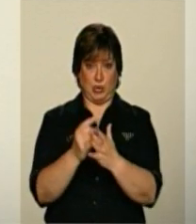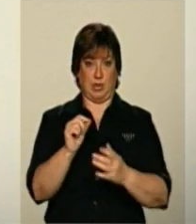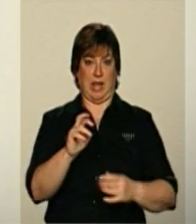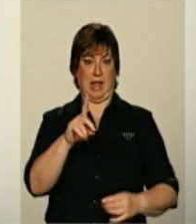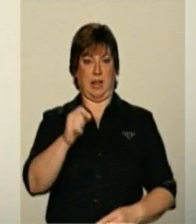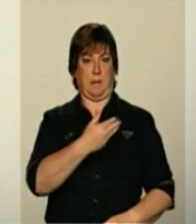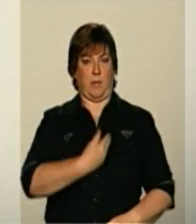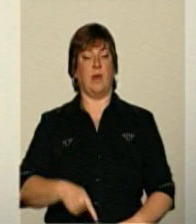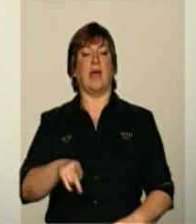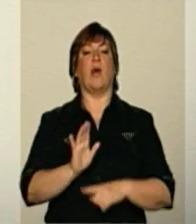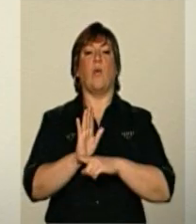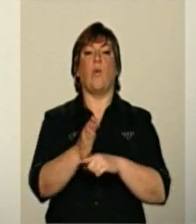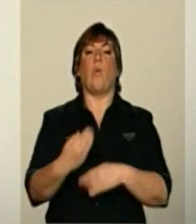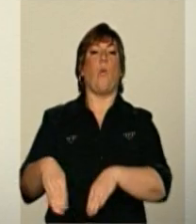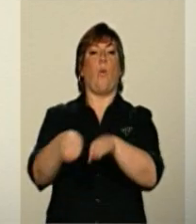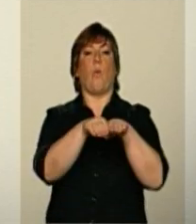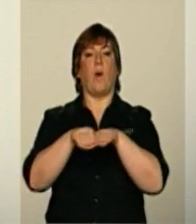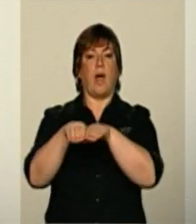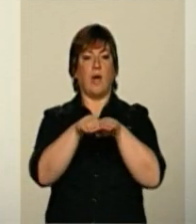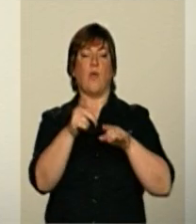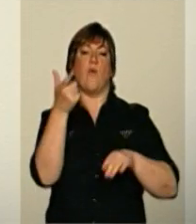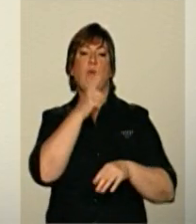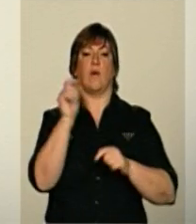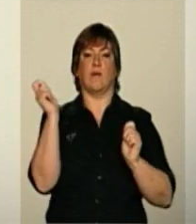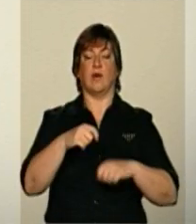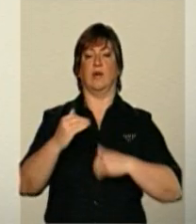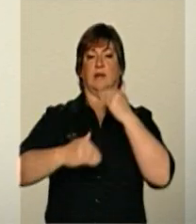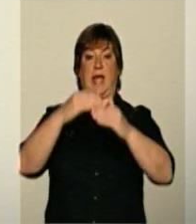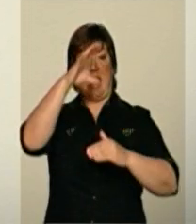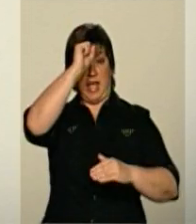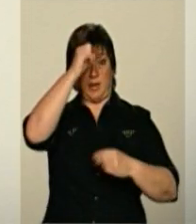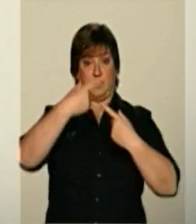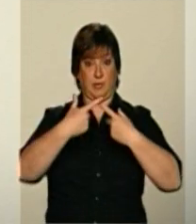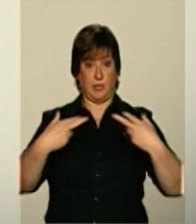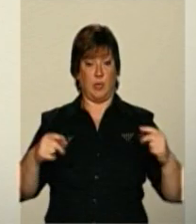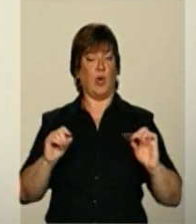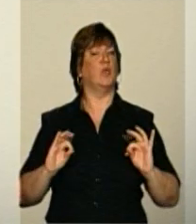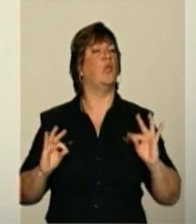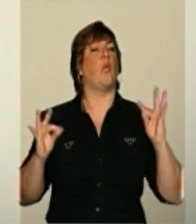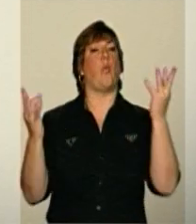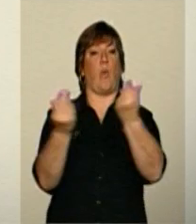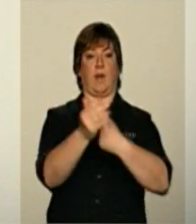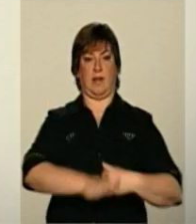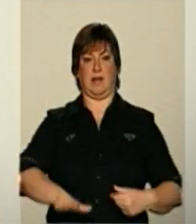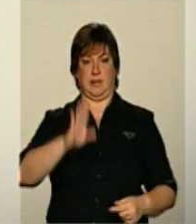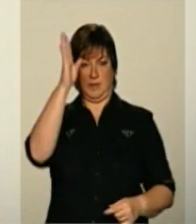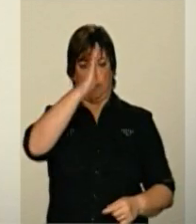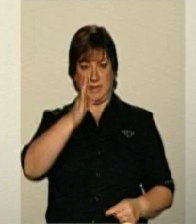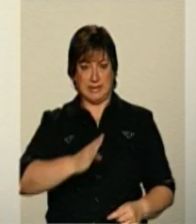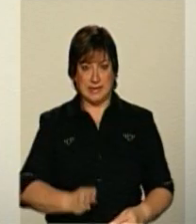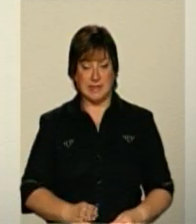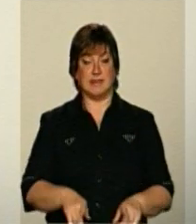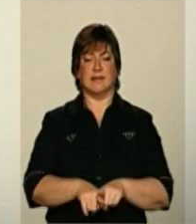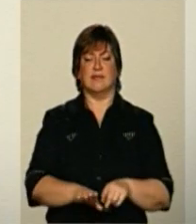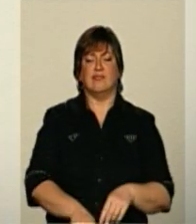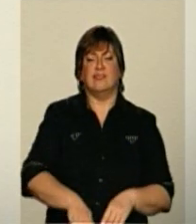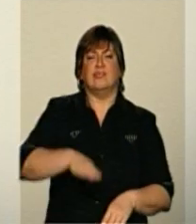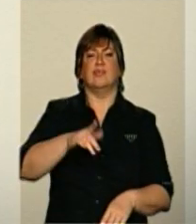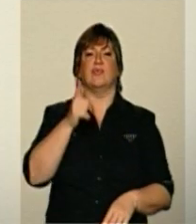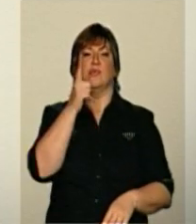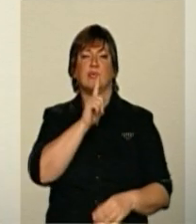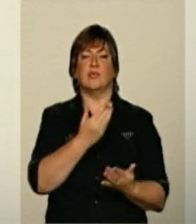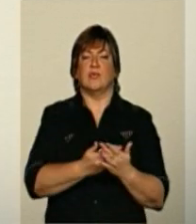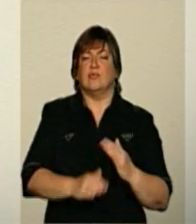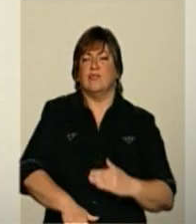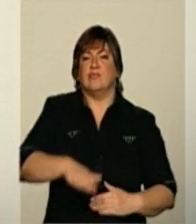é garantir igualdade de condições de desenvolvimento e aprendizado a todas as crianças brasileiras desde o início da vida